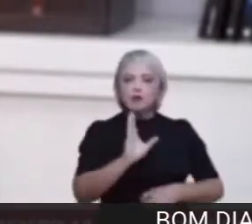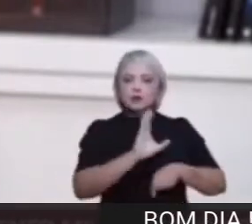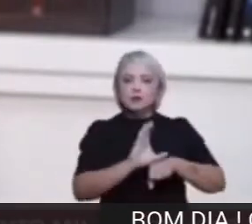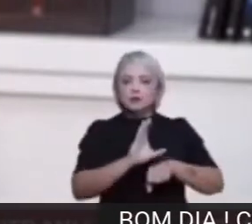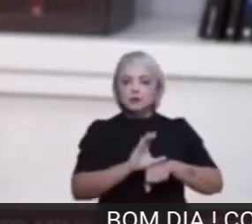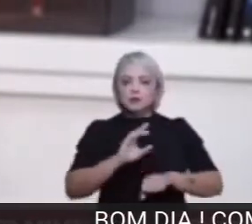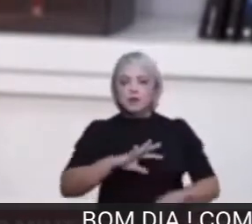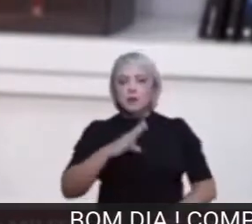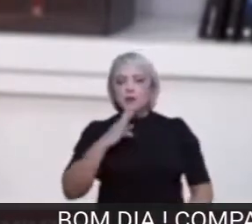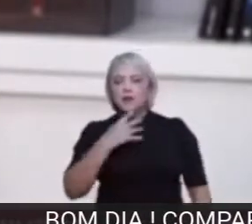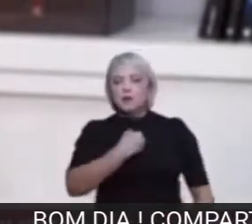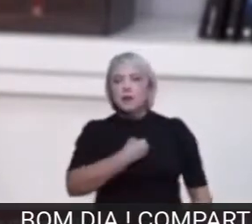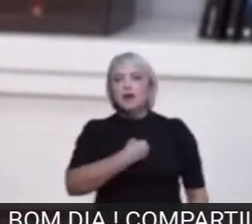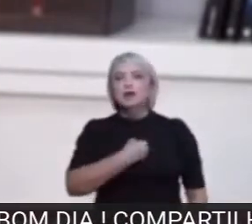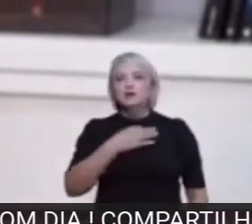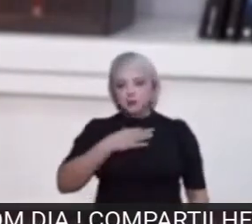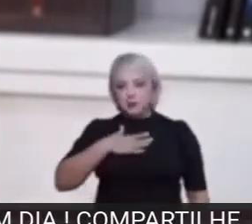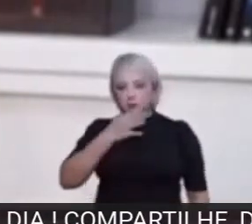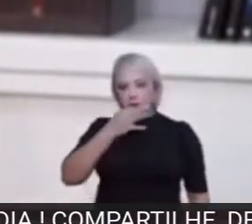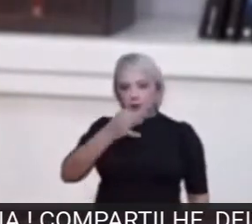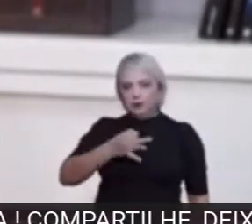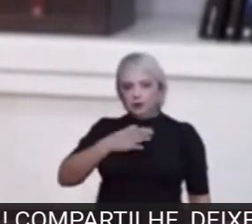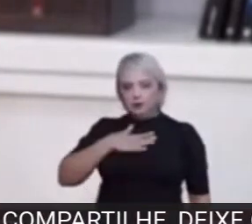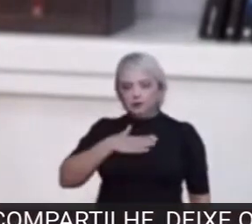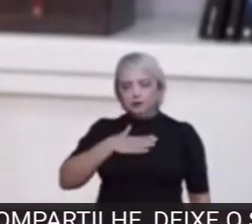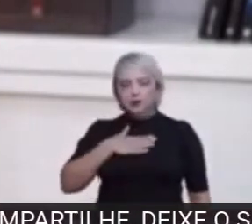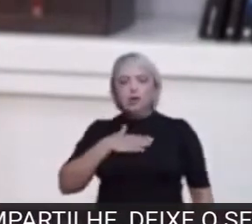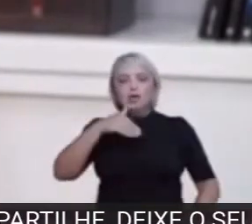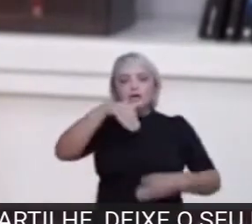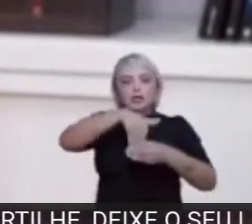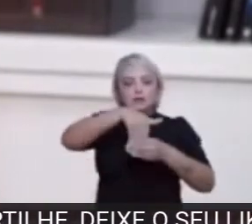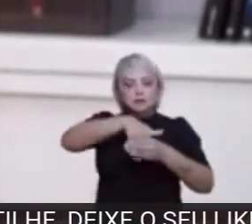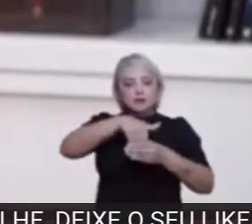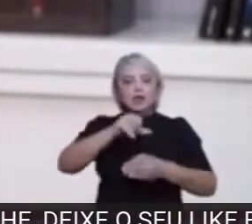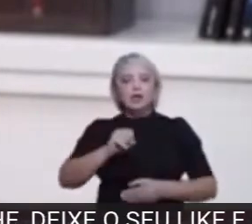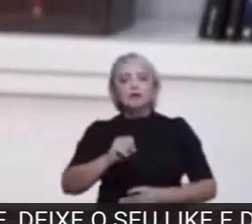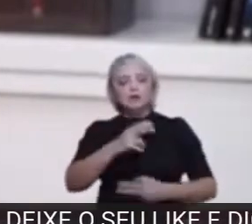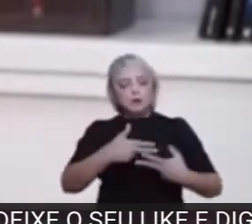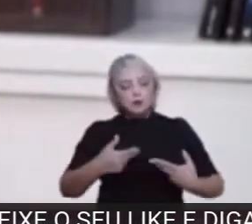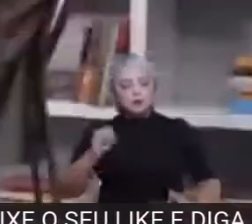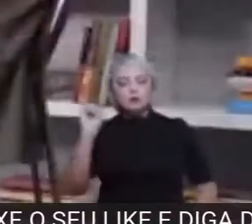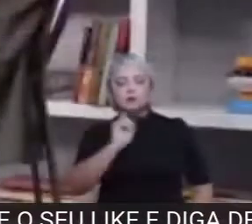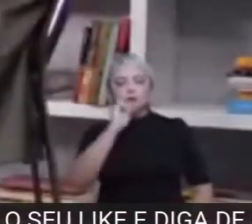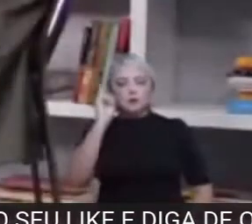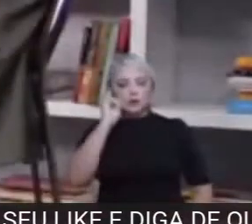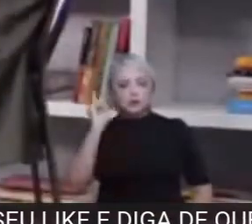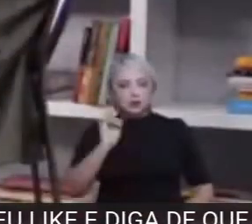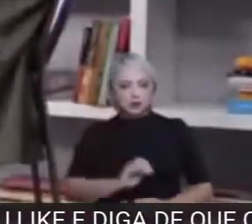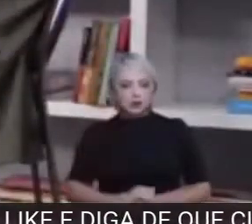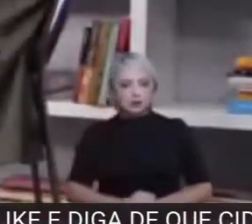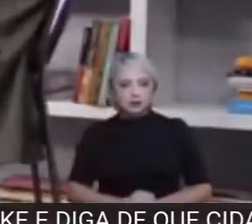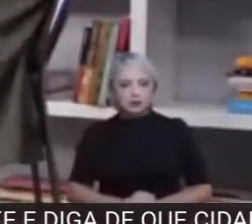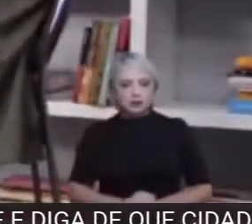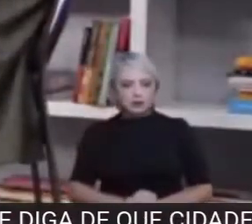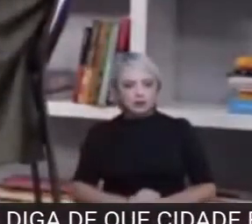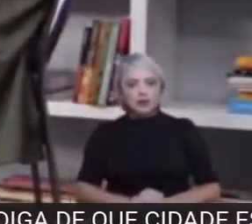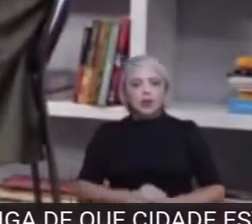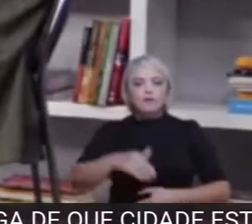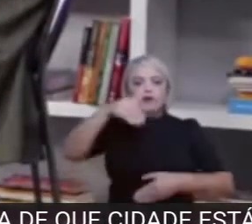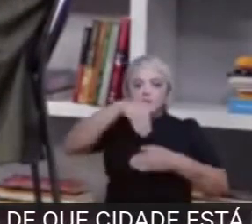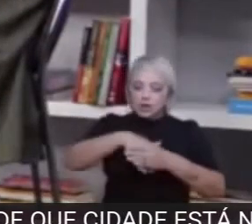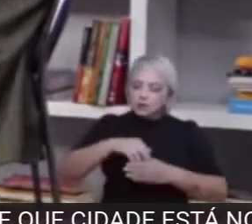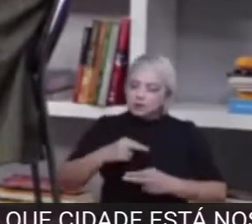que eles votaram coisa importante no Brasil, votaram o Raposo da Serra do Sol, votaram